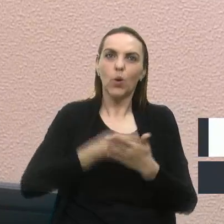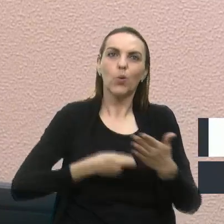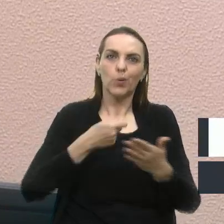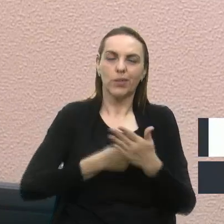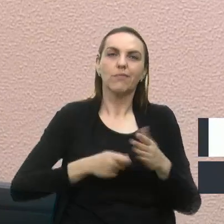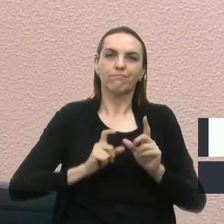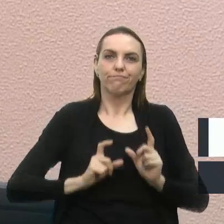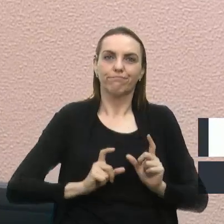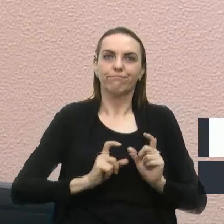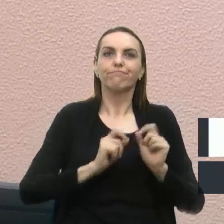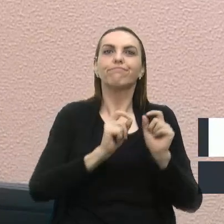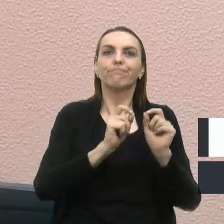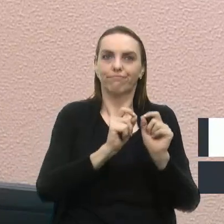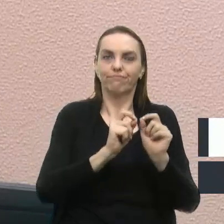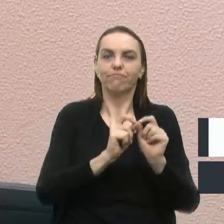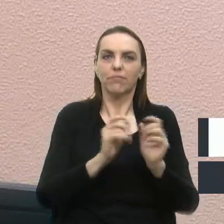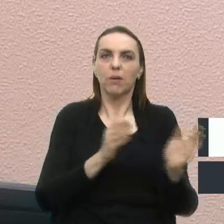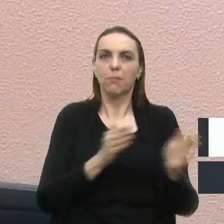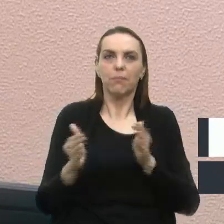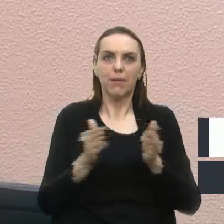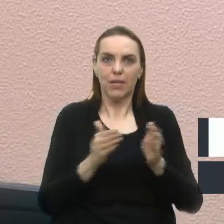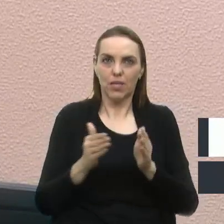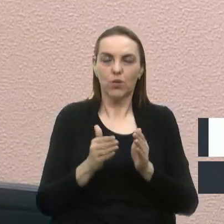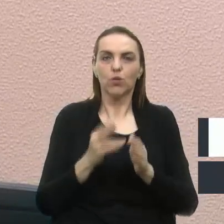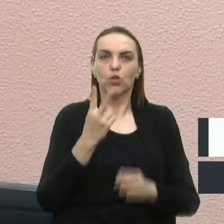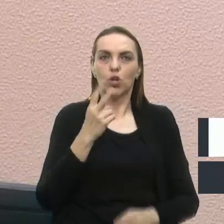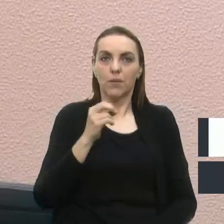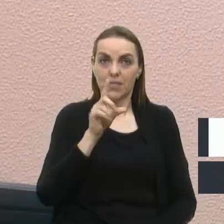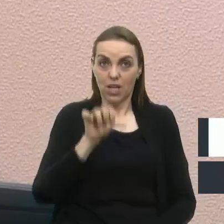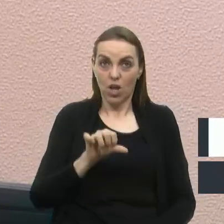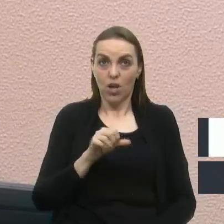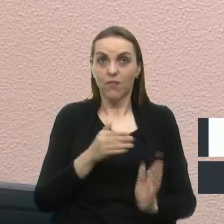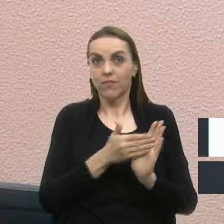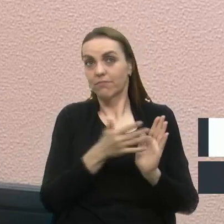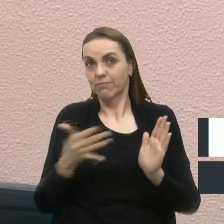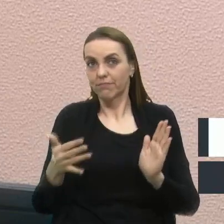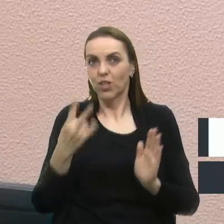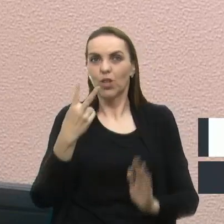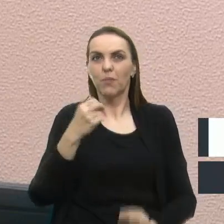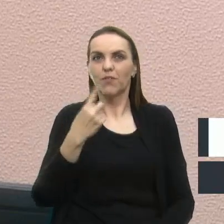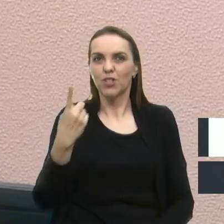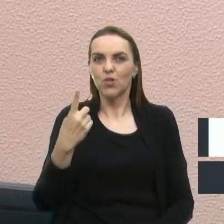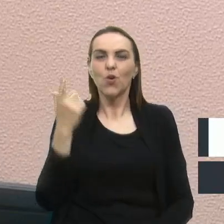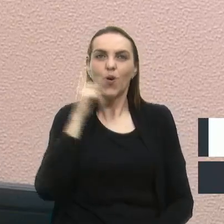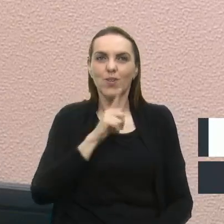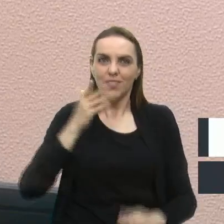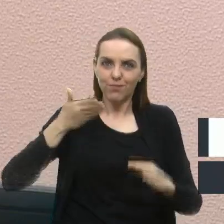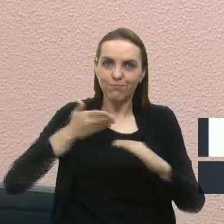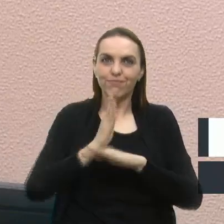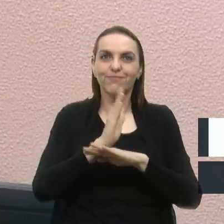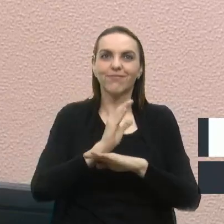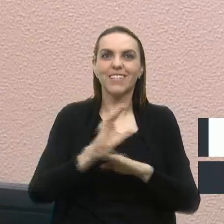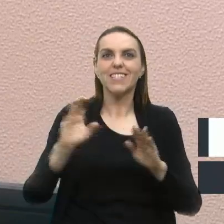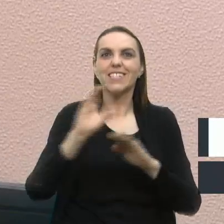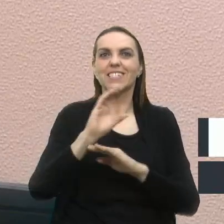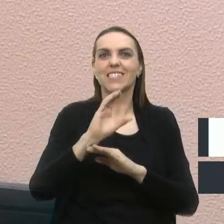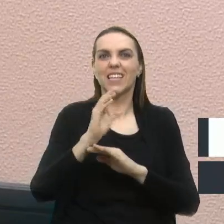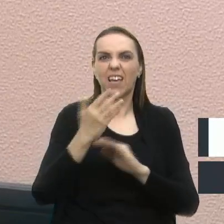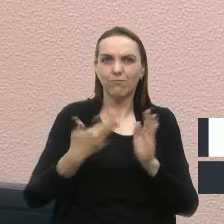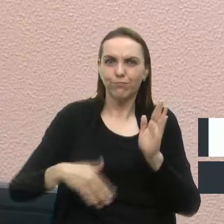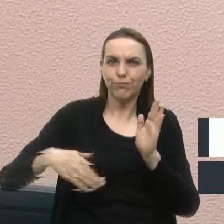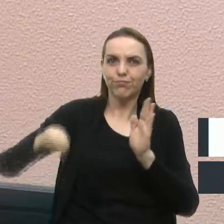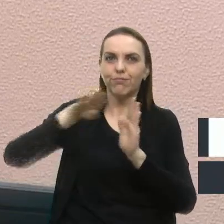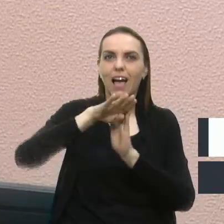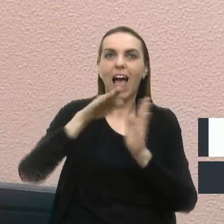No período 2019-2021, conseguiu levar o Esporte Clube Juventude à Série C até a Série A do Campeonato Brasileiro.